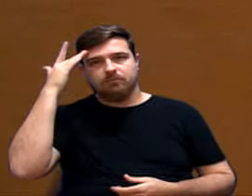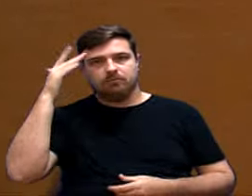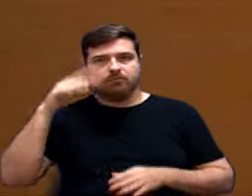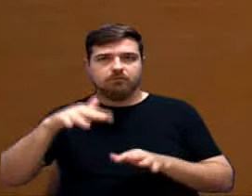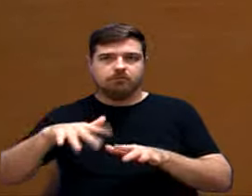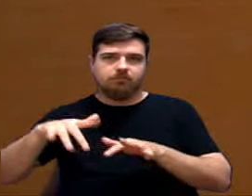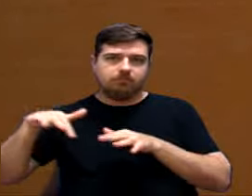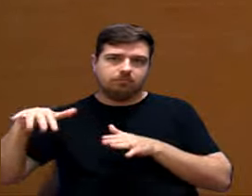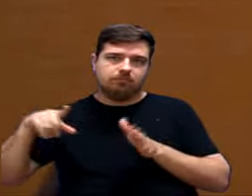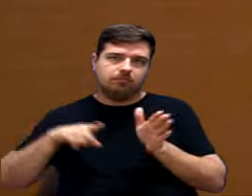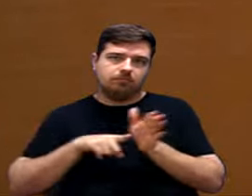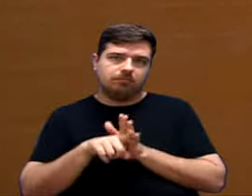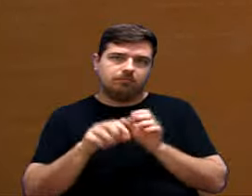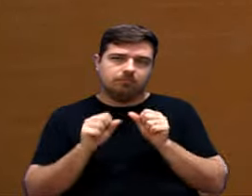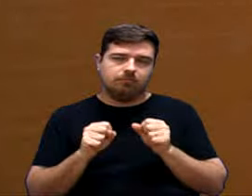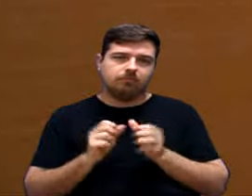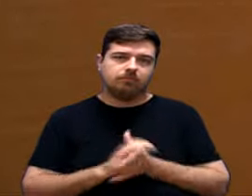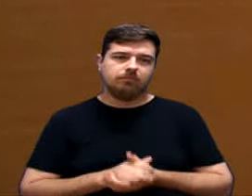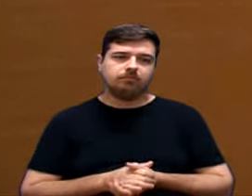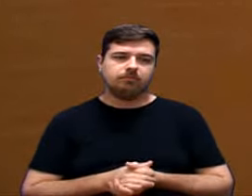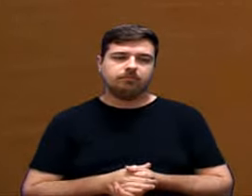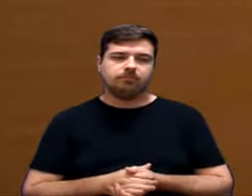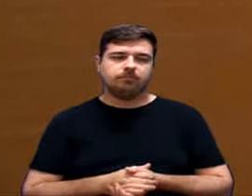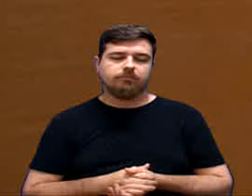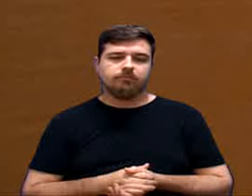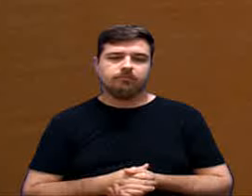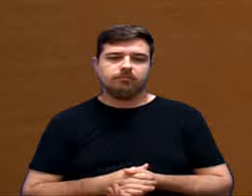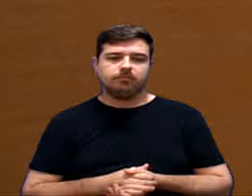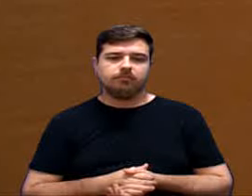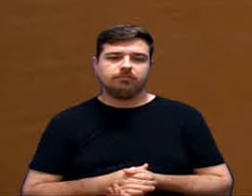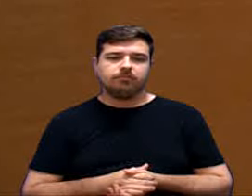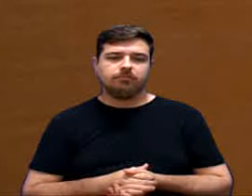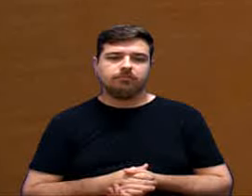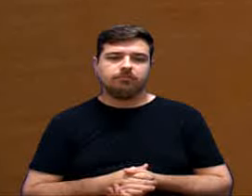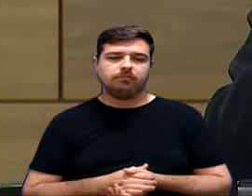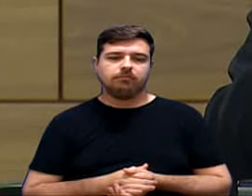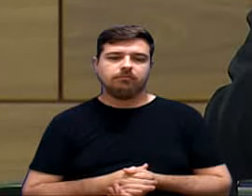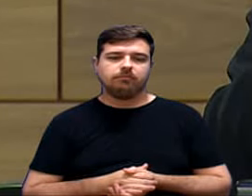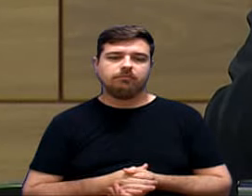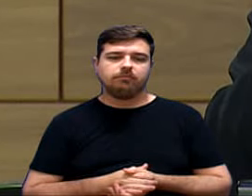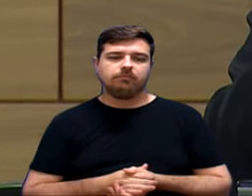por favor por favor quem tá